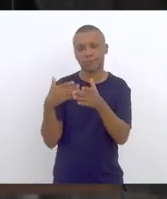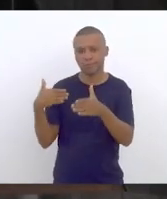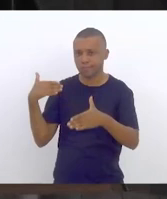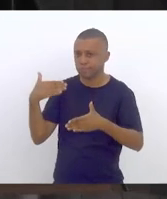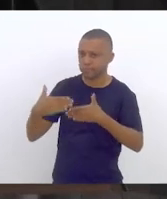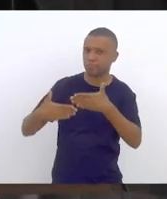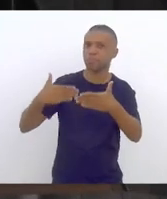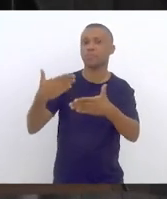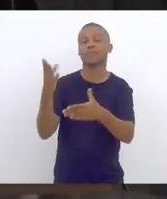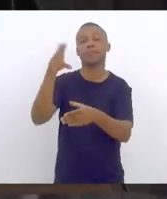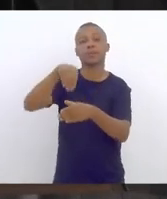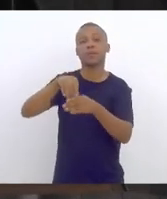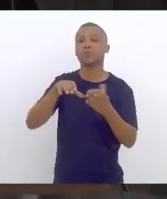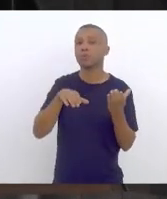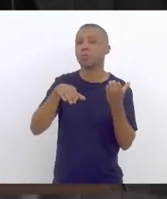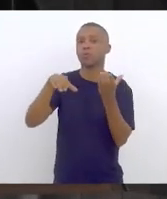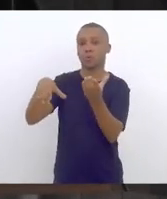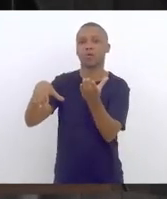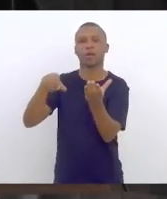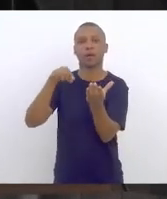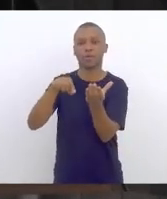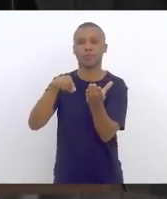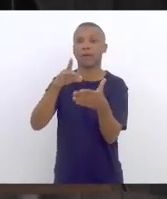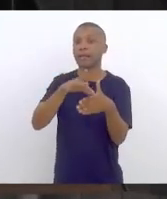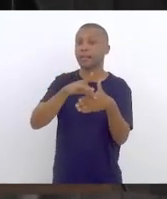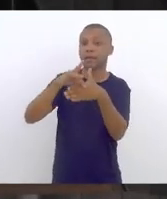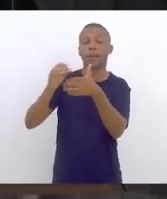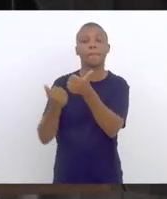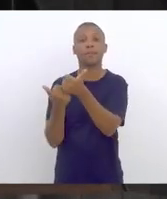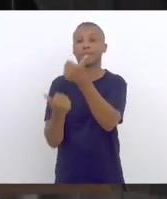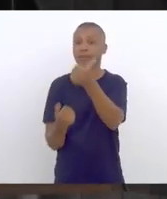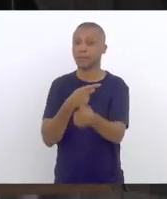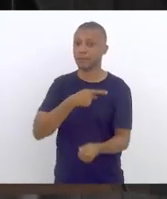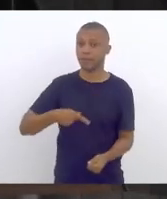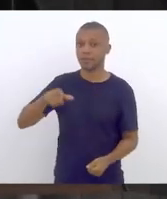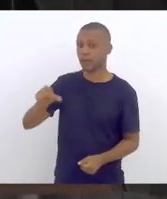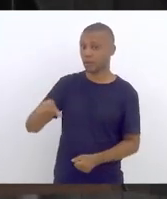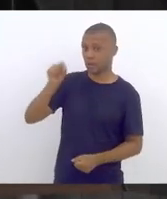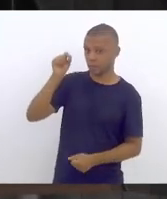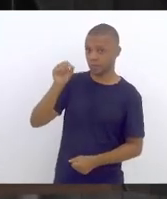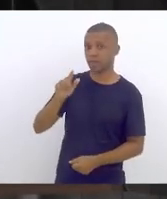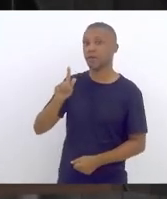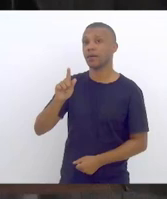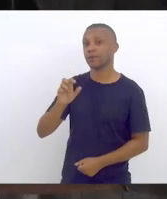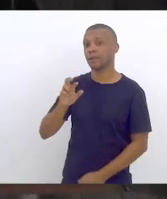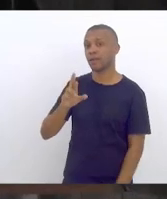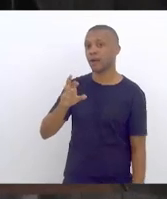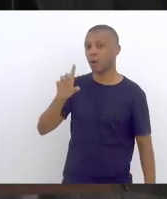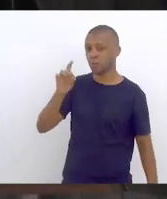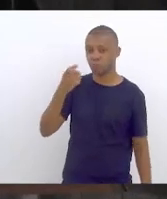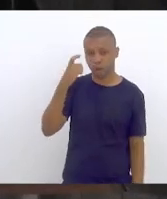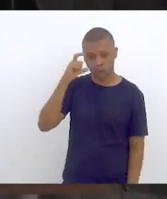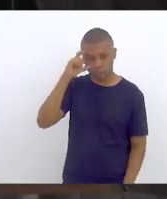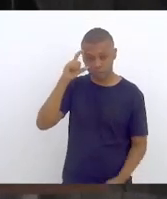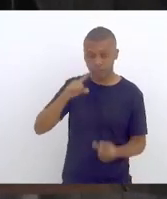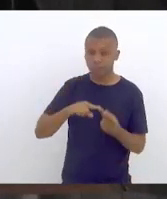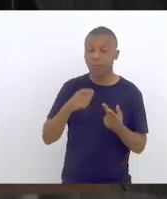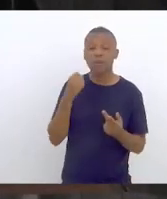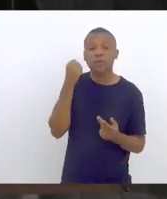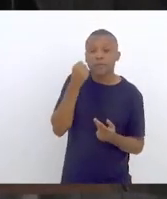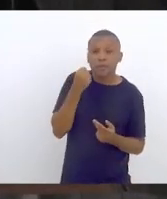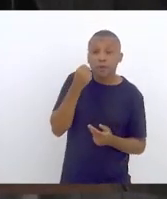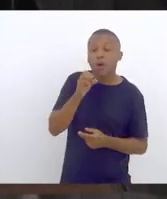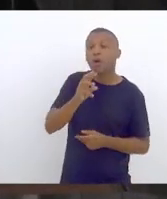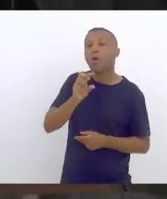do congresso nacional liderada pelo vice-presidente eleito Geraldo Alckmin pelo Senador Wellington Dias e particularmente